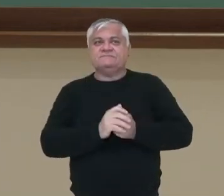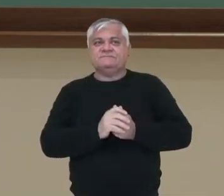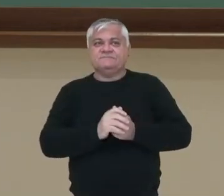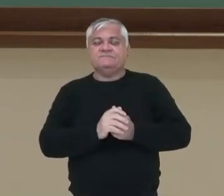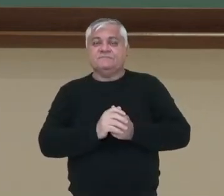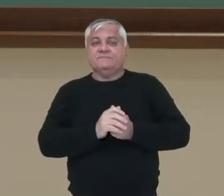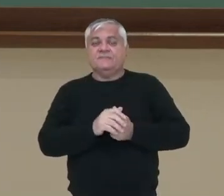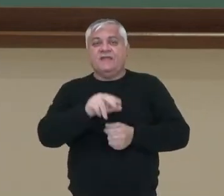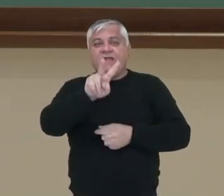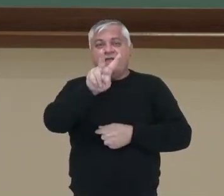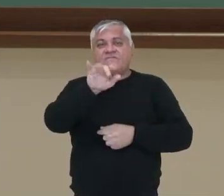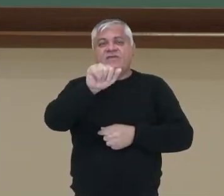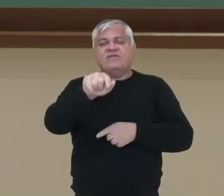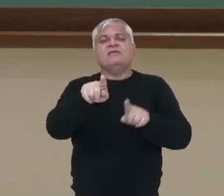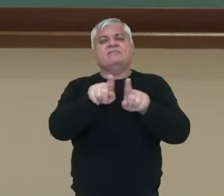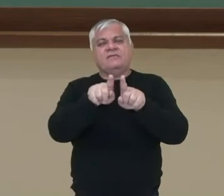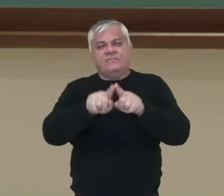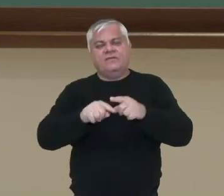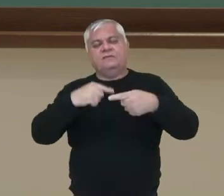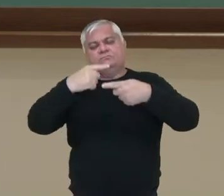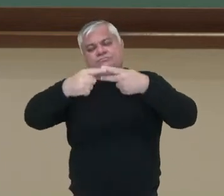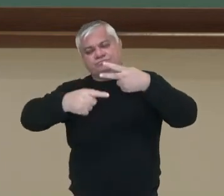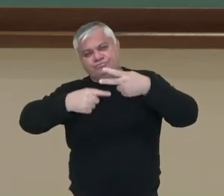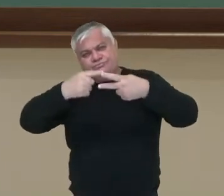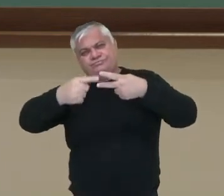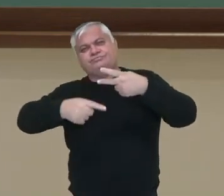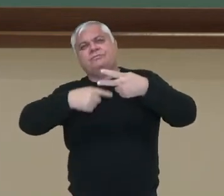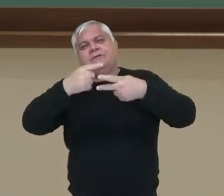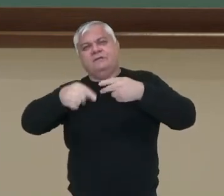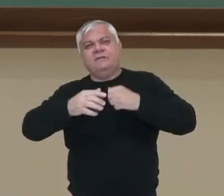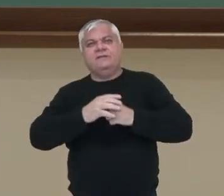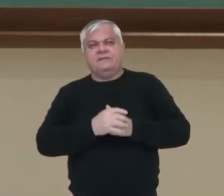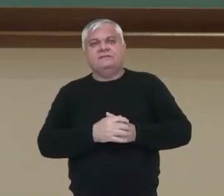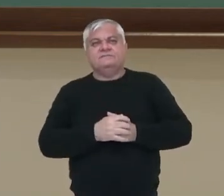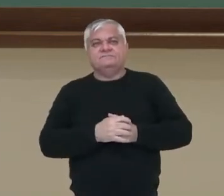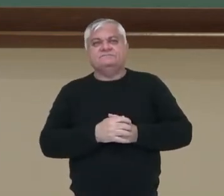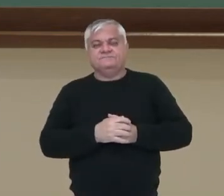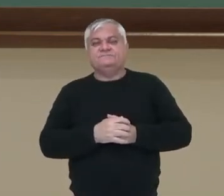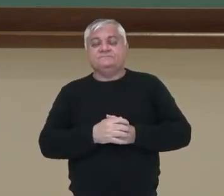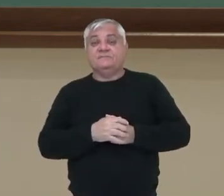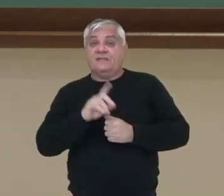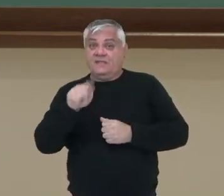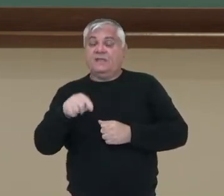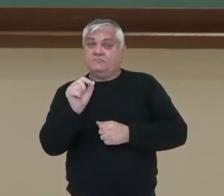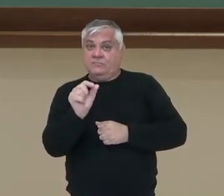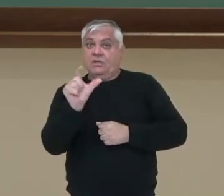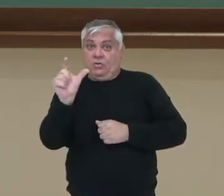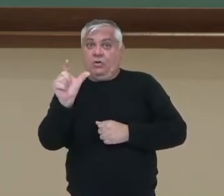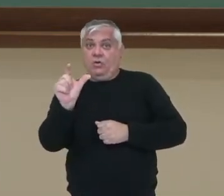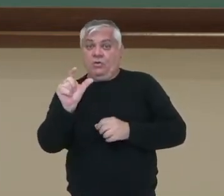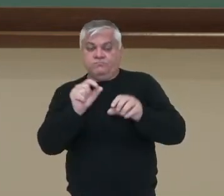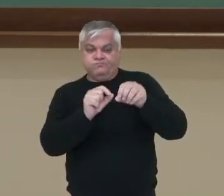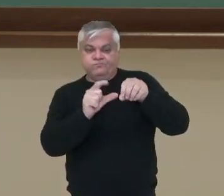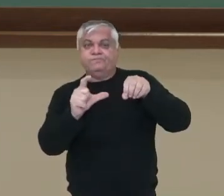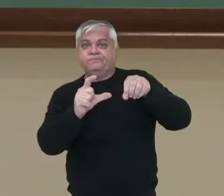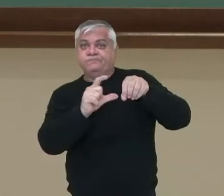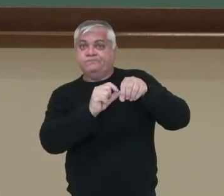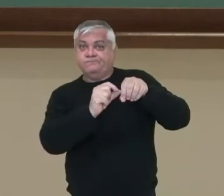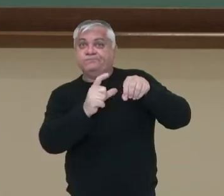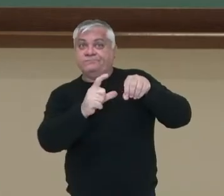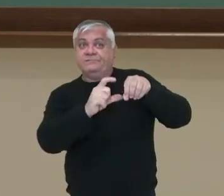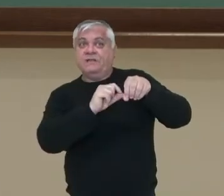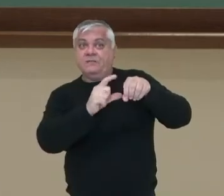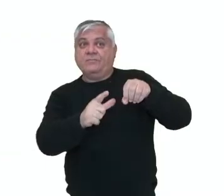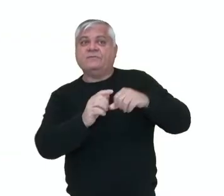a veia, ela também vai ter essas 3 túnicas, então são vasos sanguíneos de calibres maiores, né? A artéria é maior do que todas as